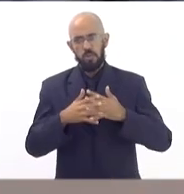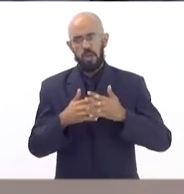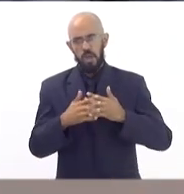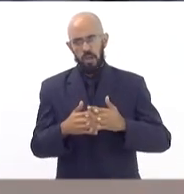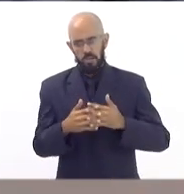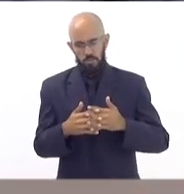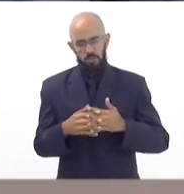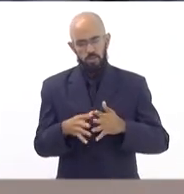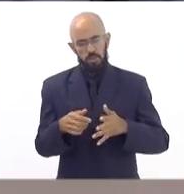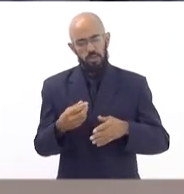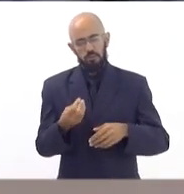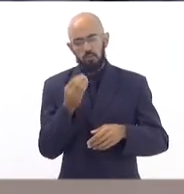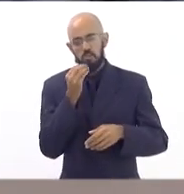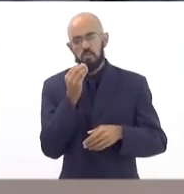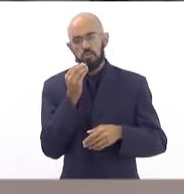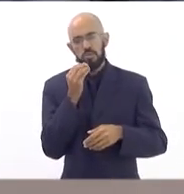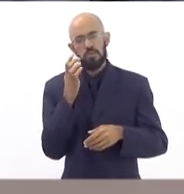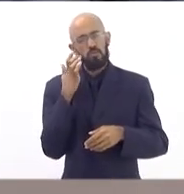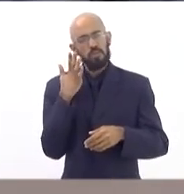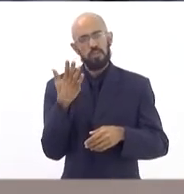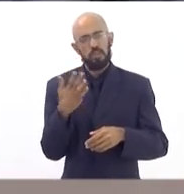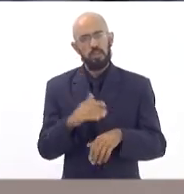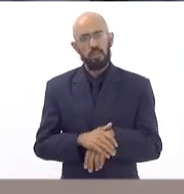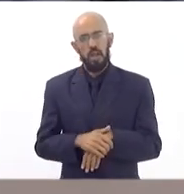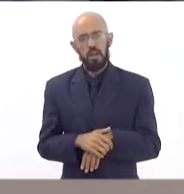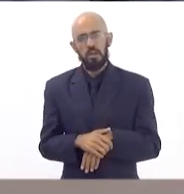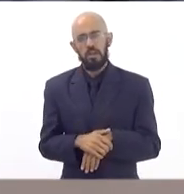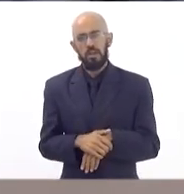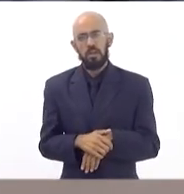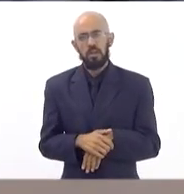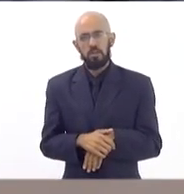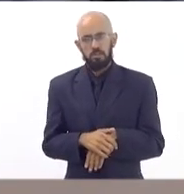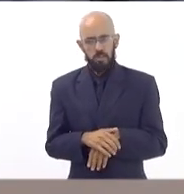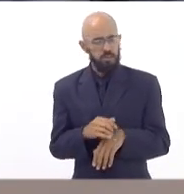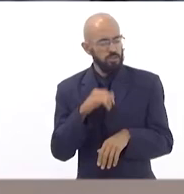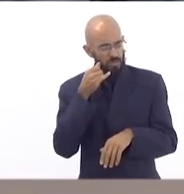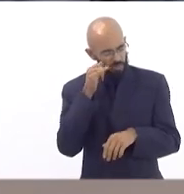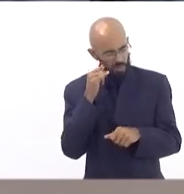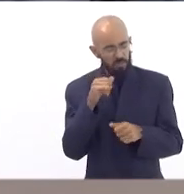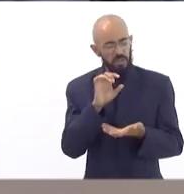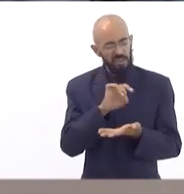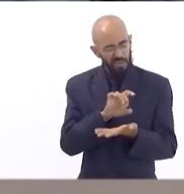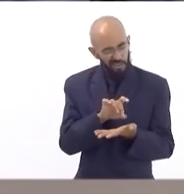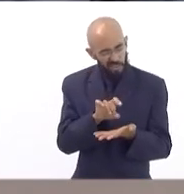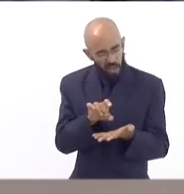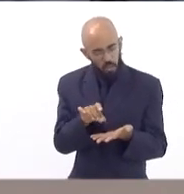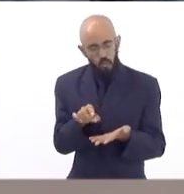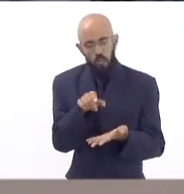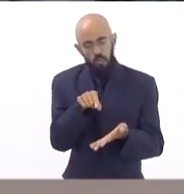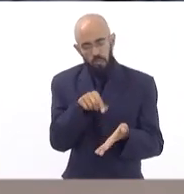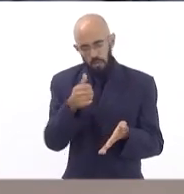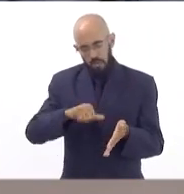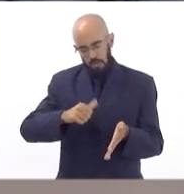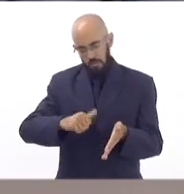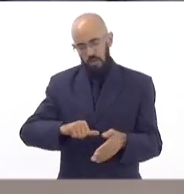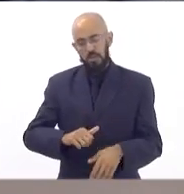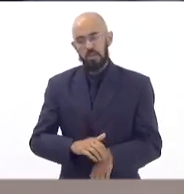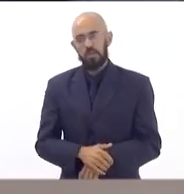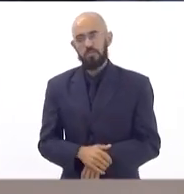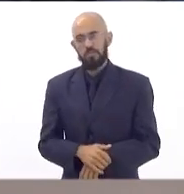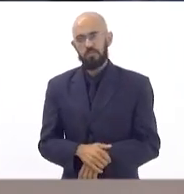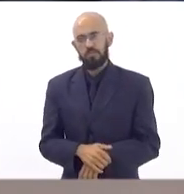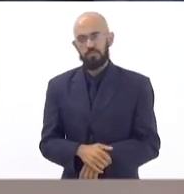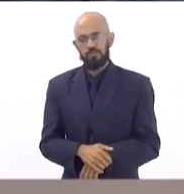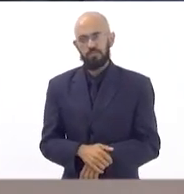né isso seriam é um grande facilitador que a gente tem que abrir um a um e fazer as nossas avaliações é o